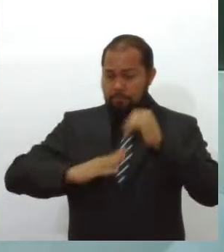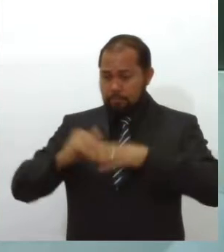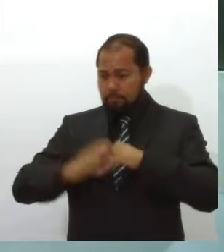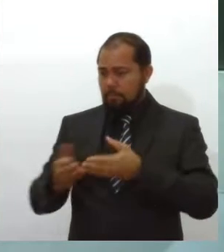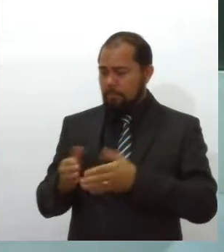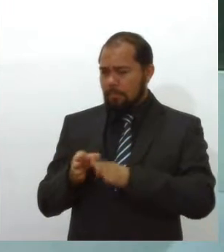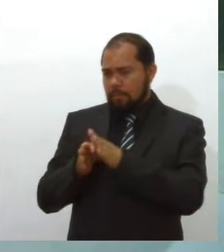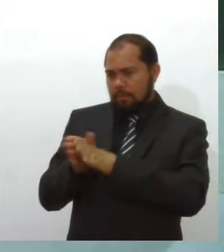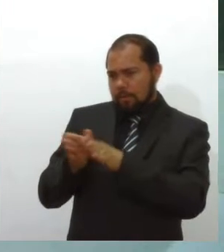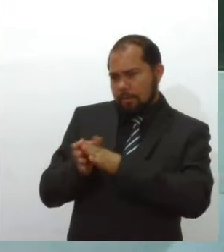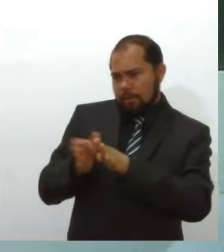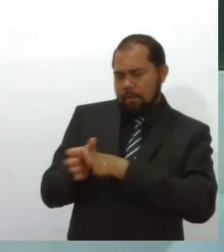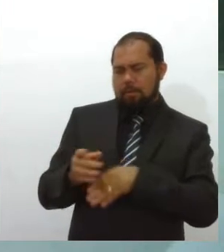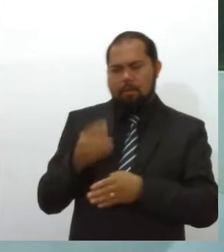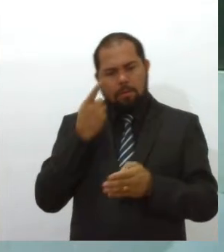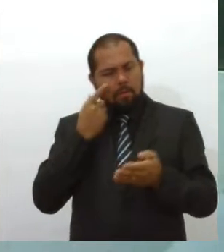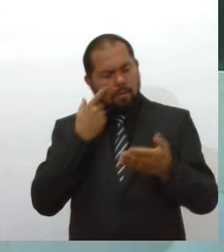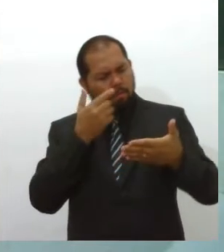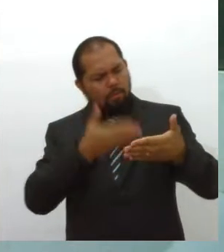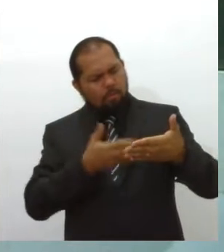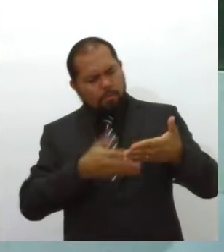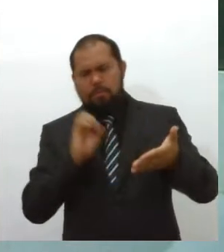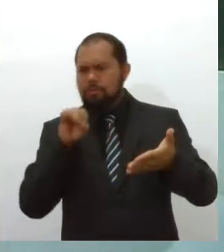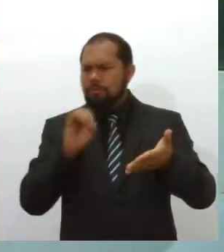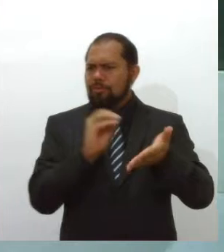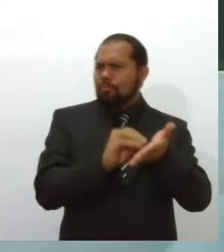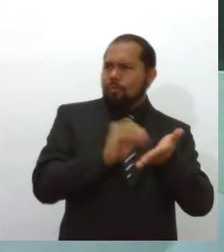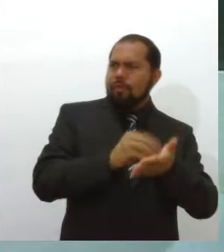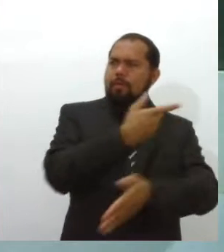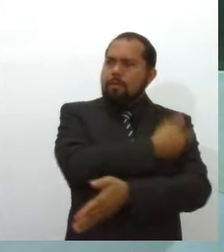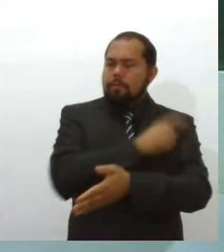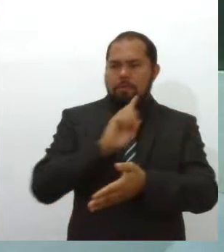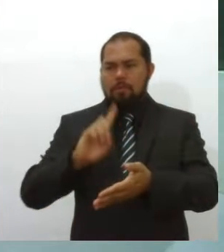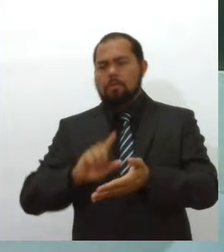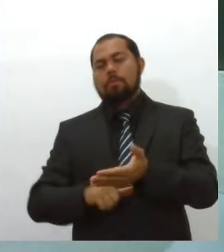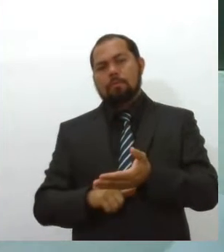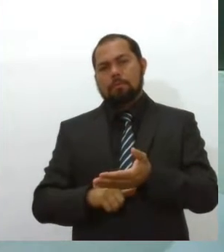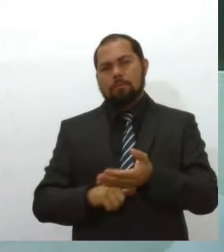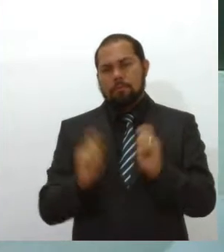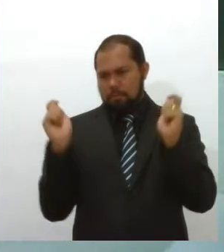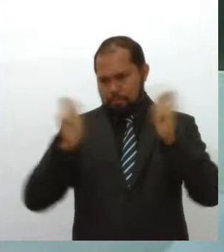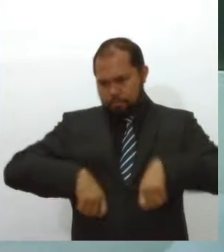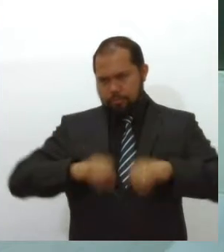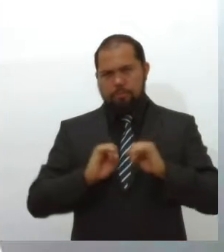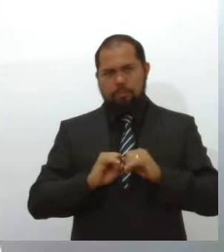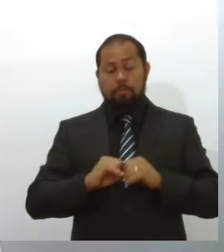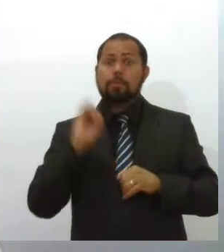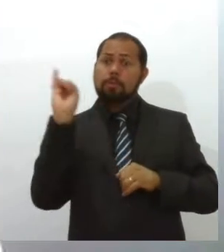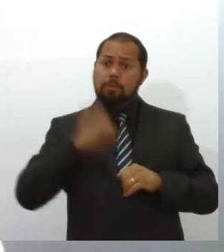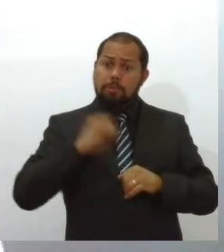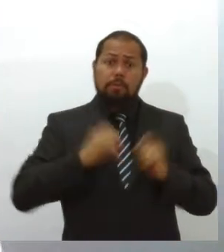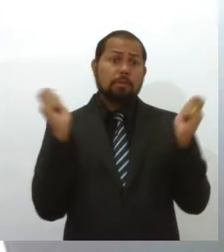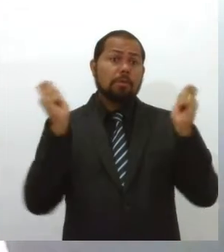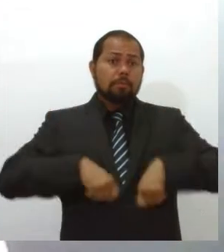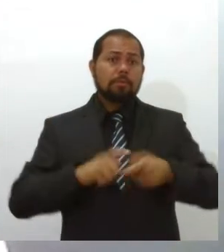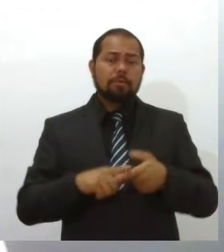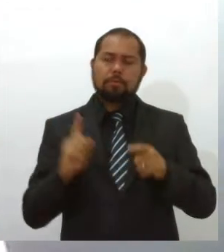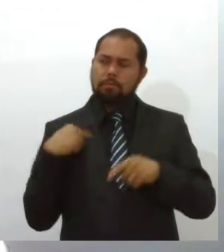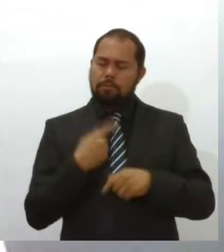se de fato está faltando uma vacina ou não. Isso é possível? Sim, isso é possível. E nós podemos, numa